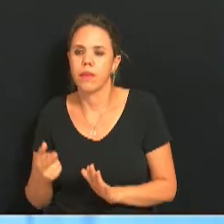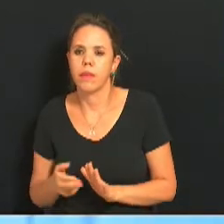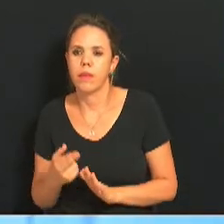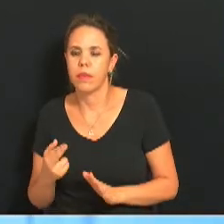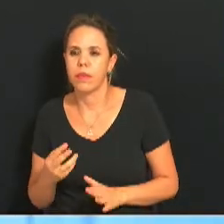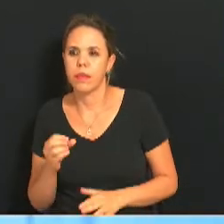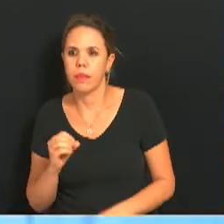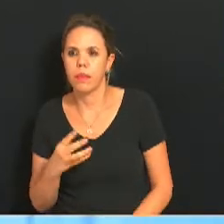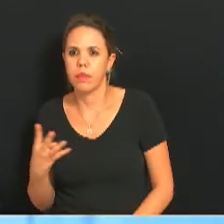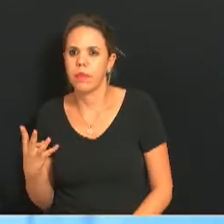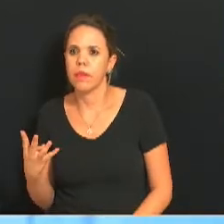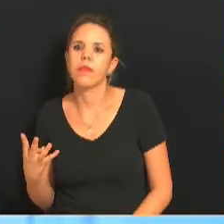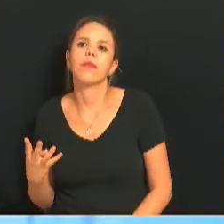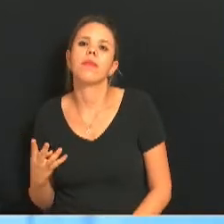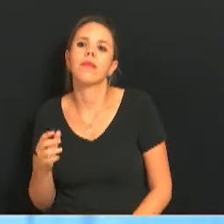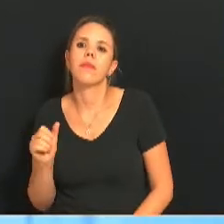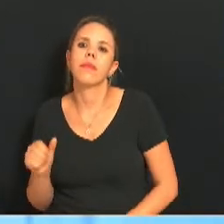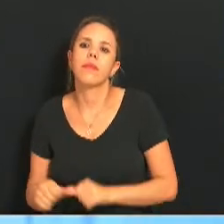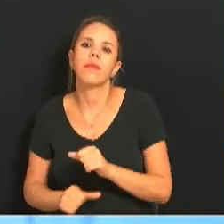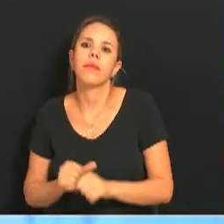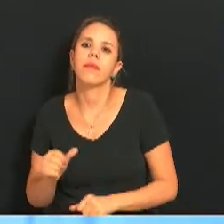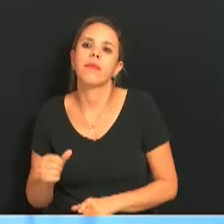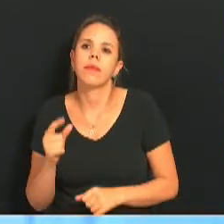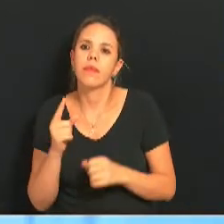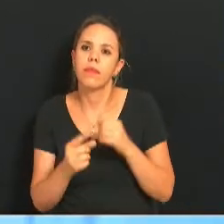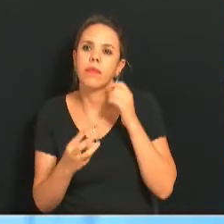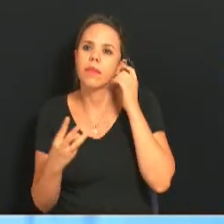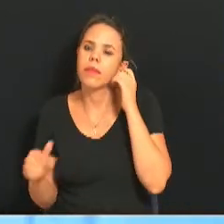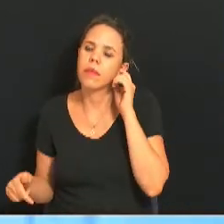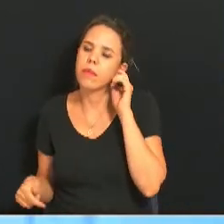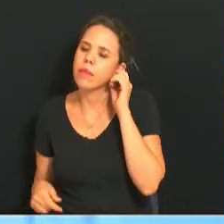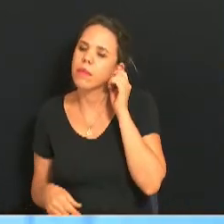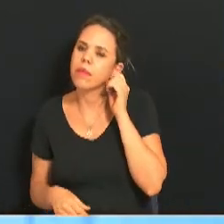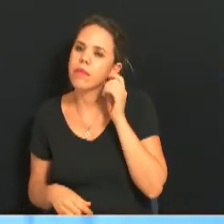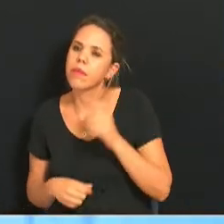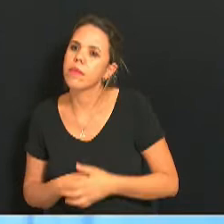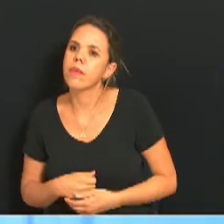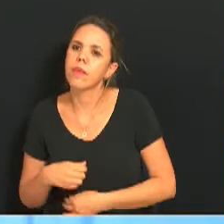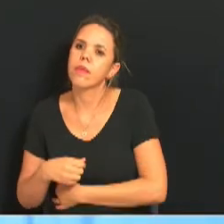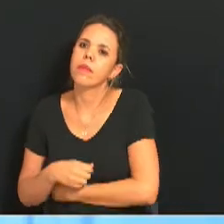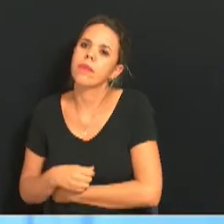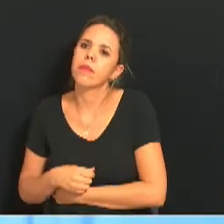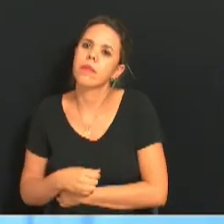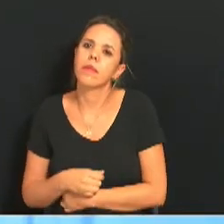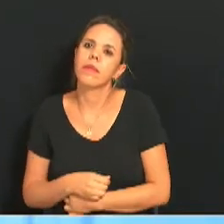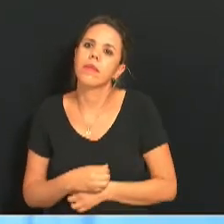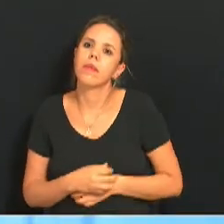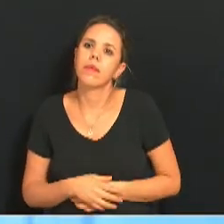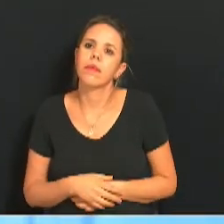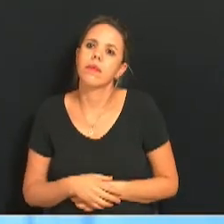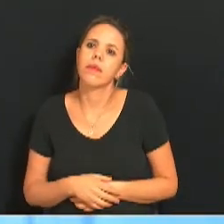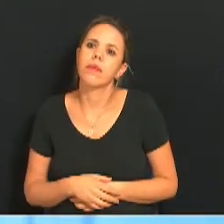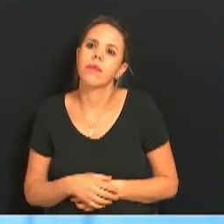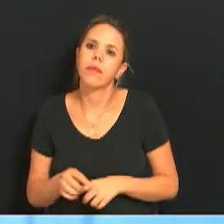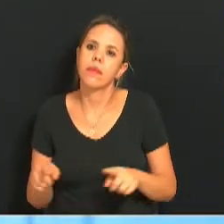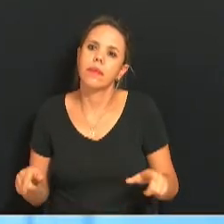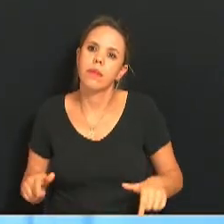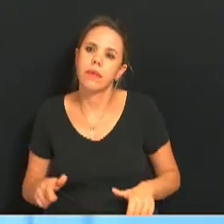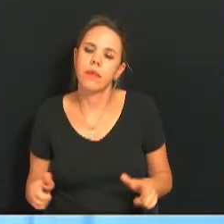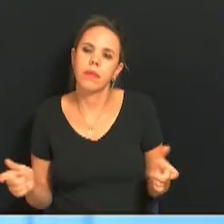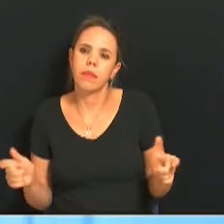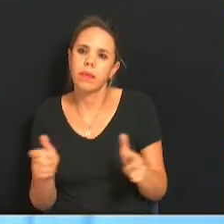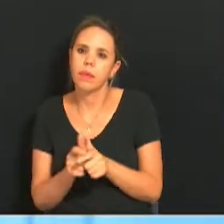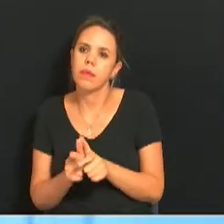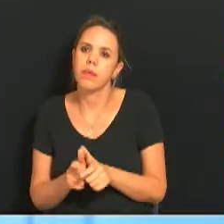04 90 se transformou na 137/2015 edificação e ela é reduzida